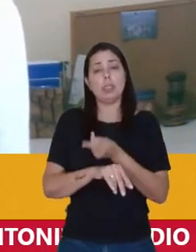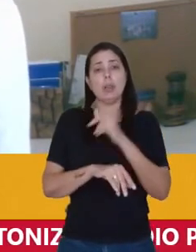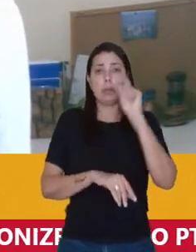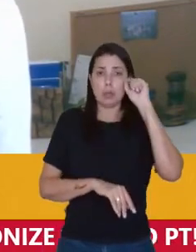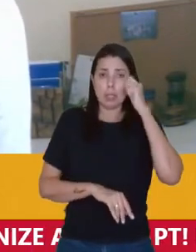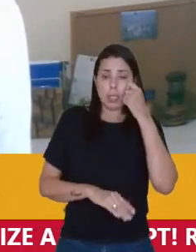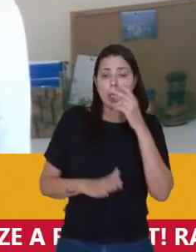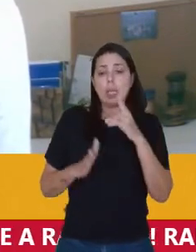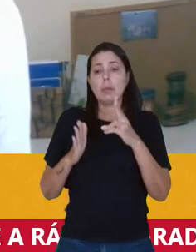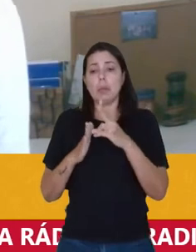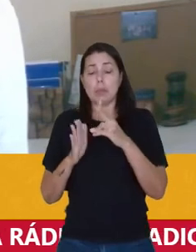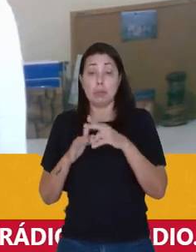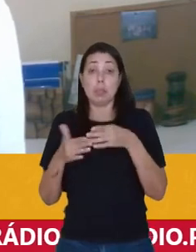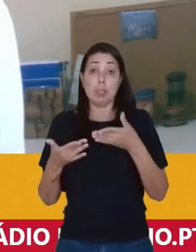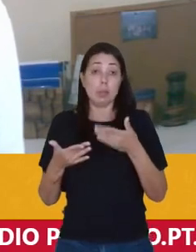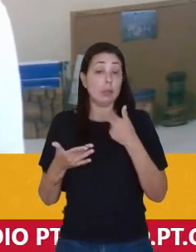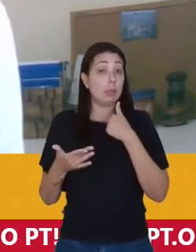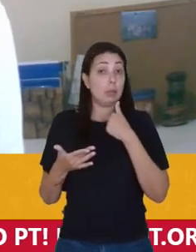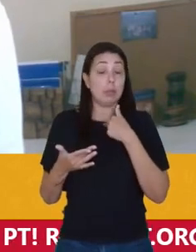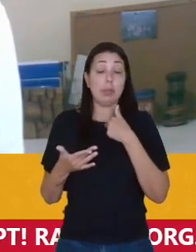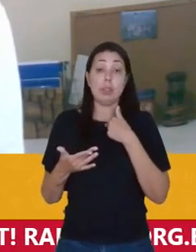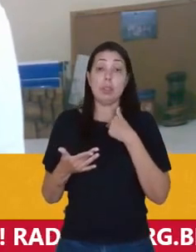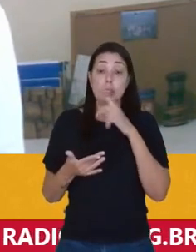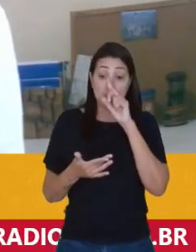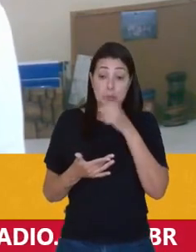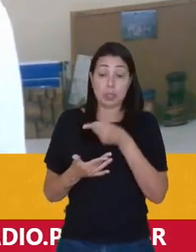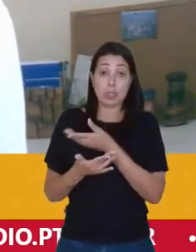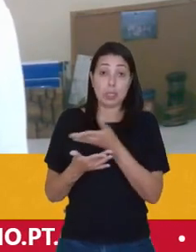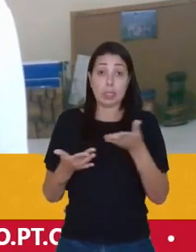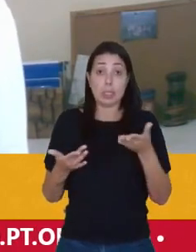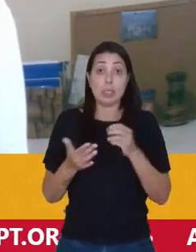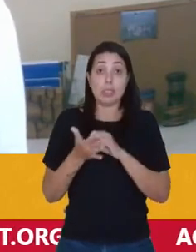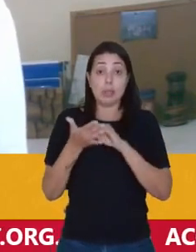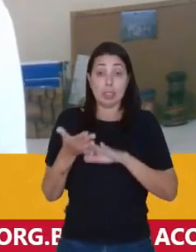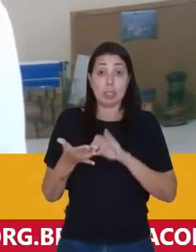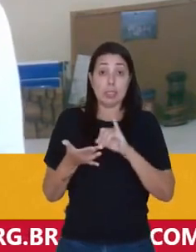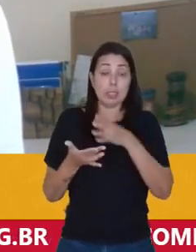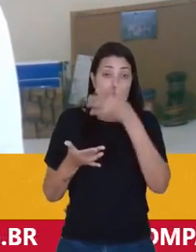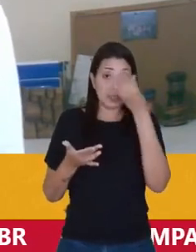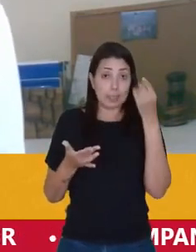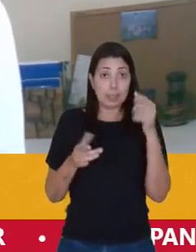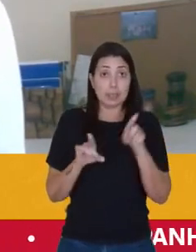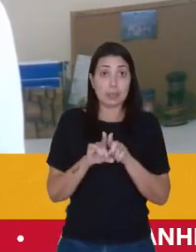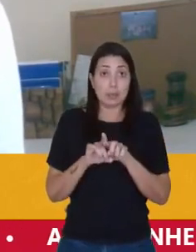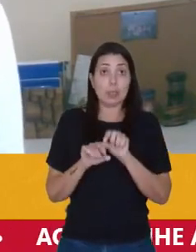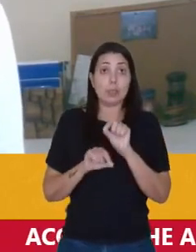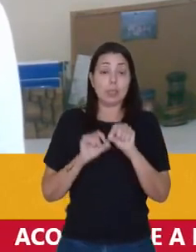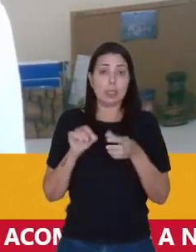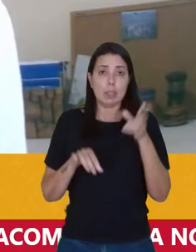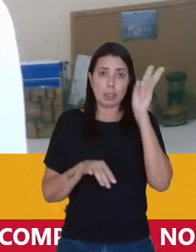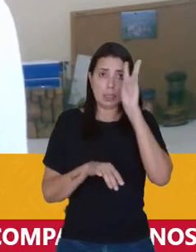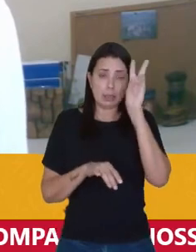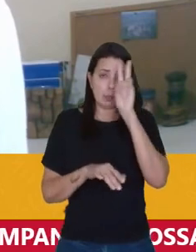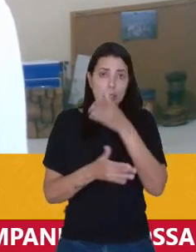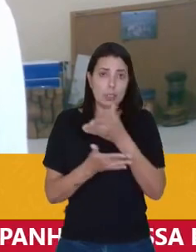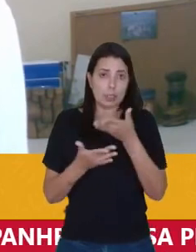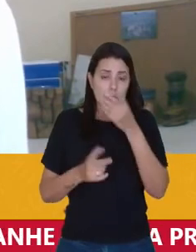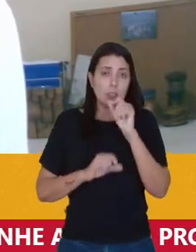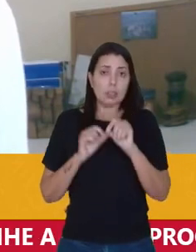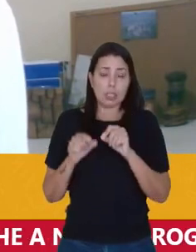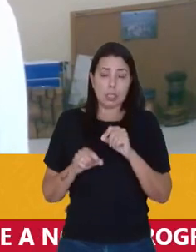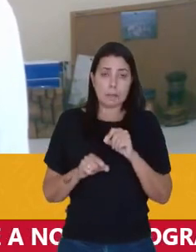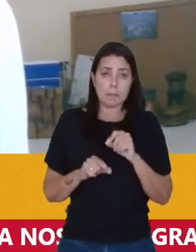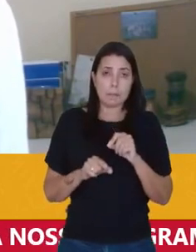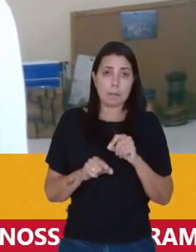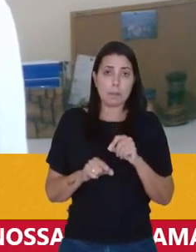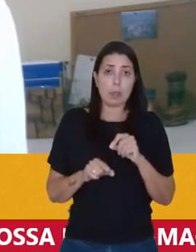indígenas, são populações negras. A gente não pode terminar essa atividade sem lembrar, né, de que a gente pega